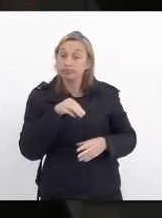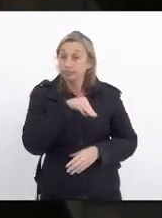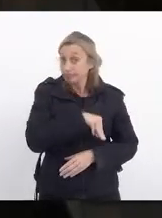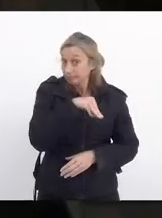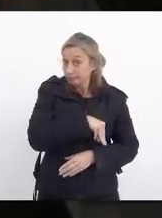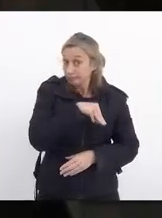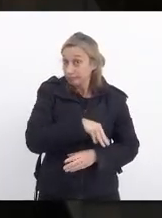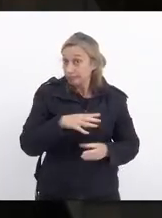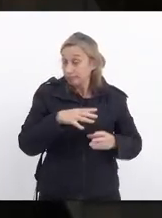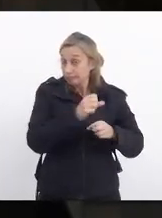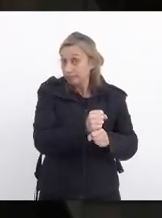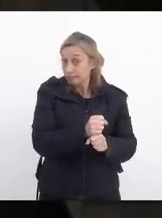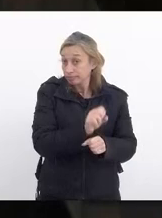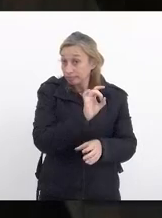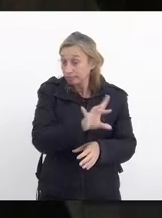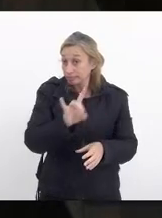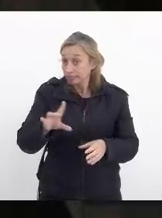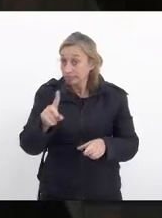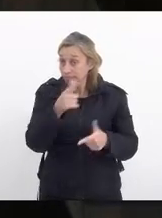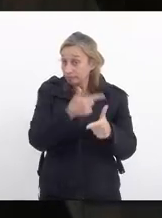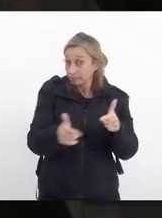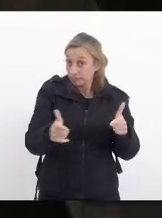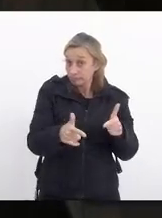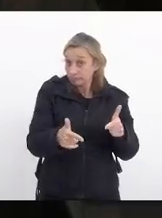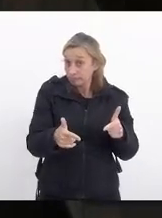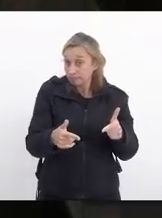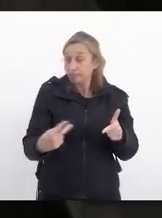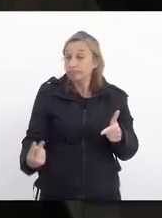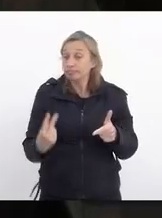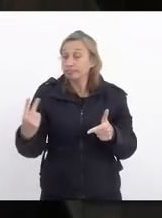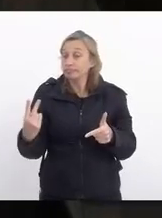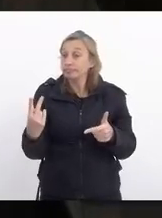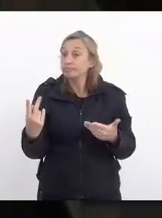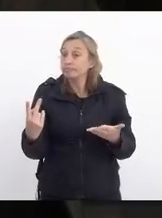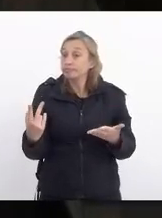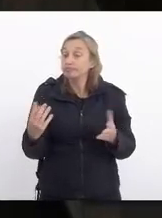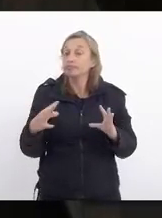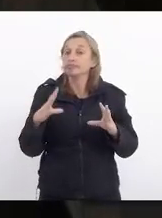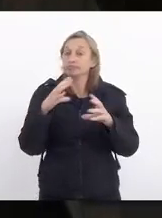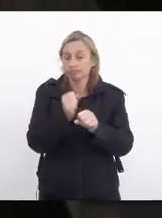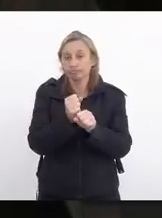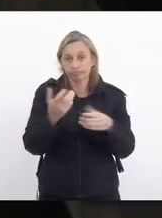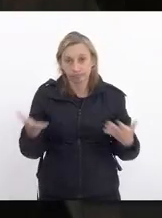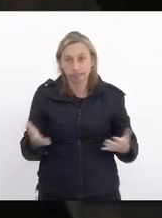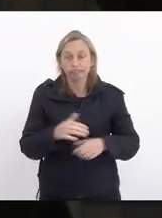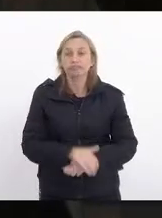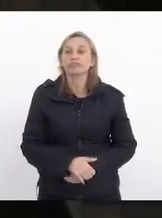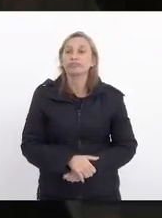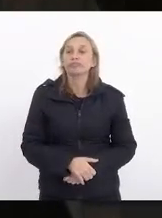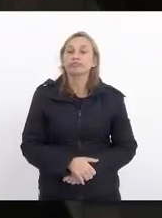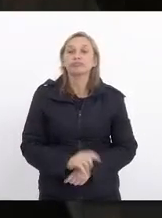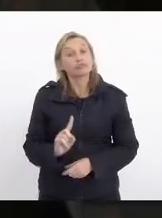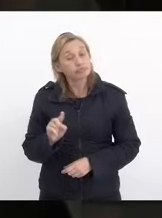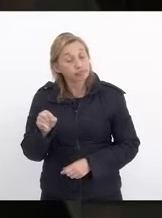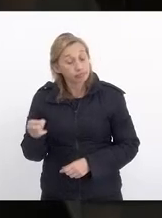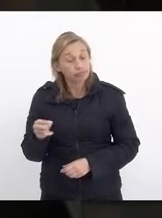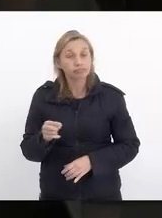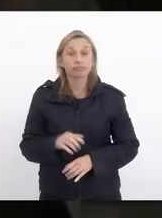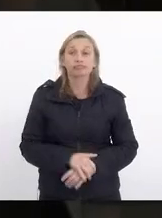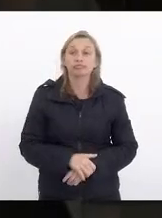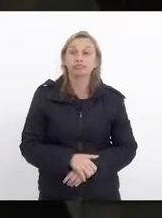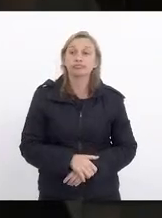ponderamos o valor de cada um dividido pelo valor total e posteriormente